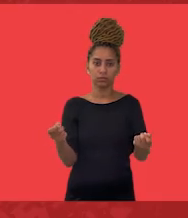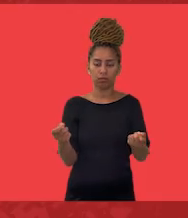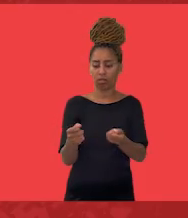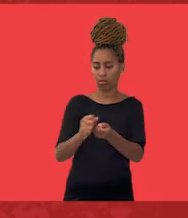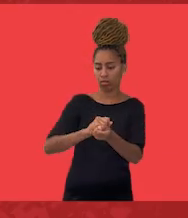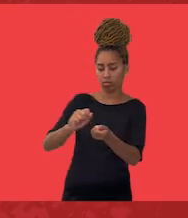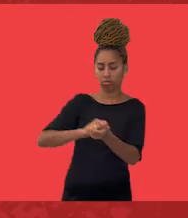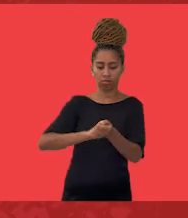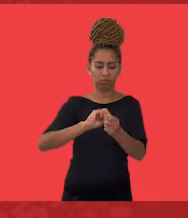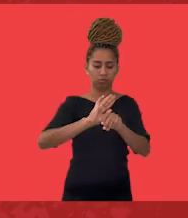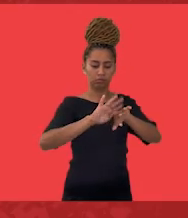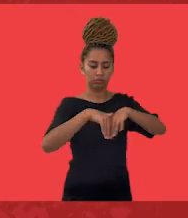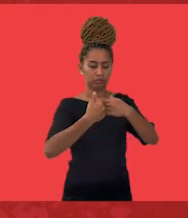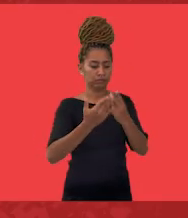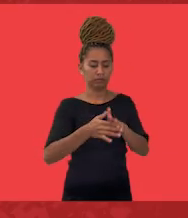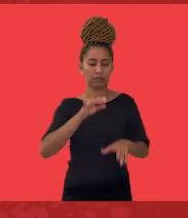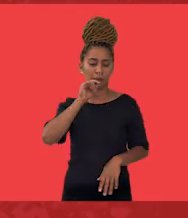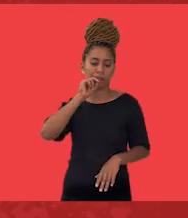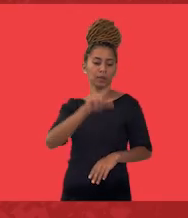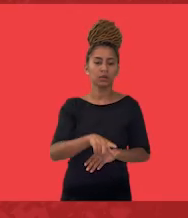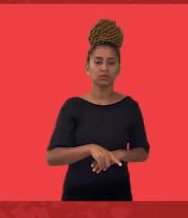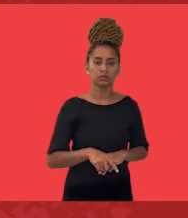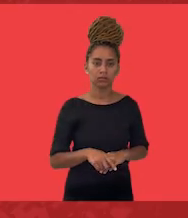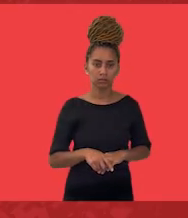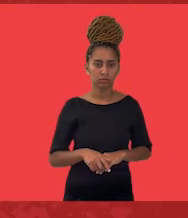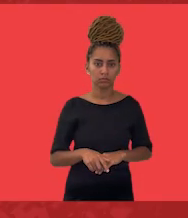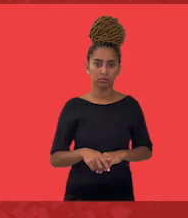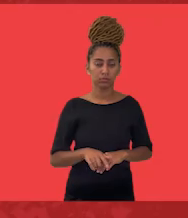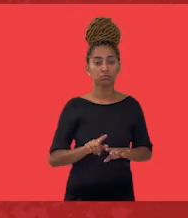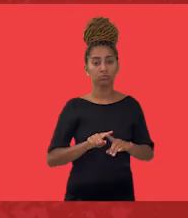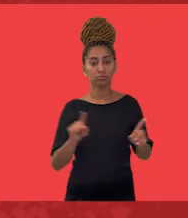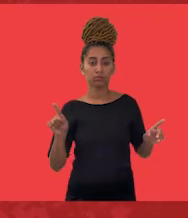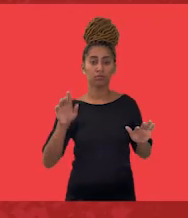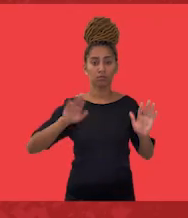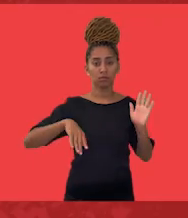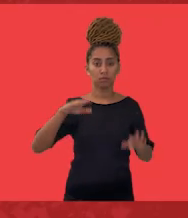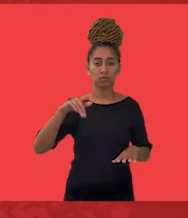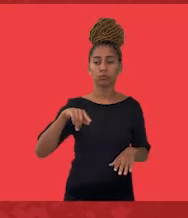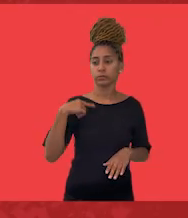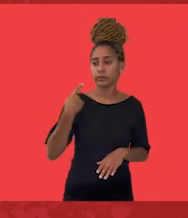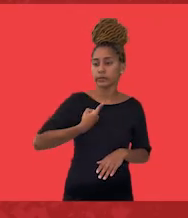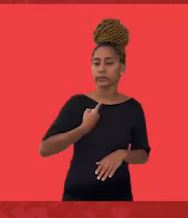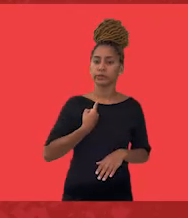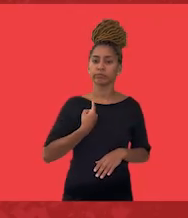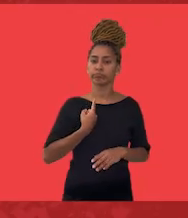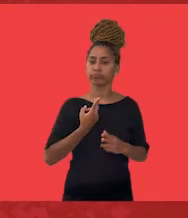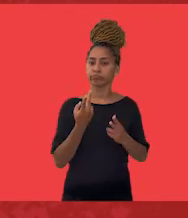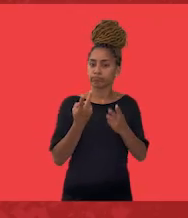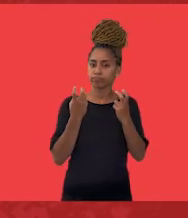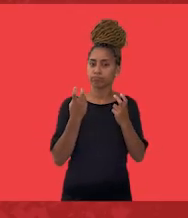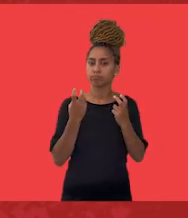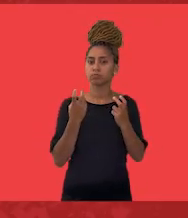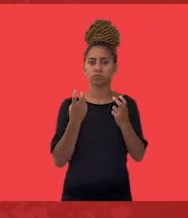meticulosamente, fio a fio, uma teia com